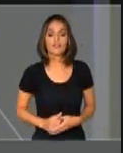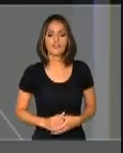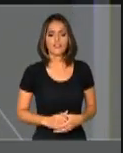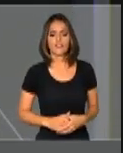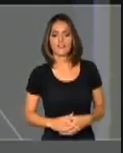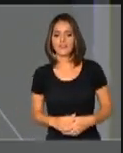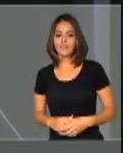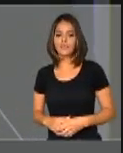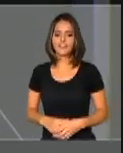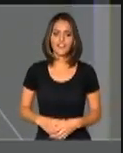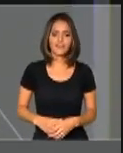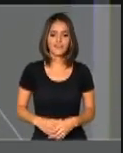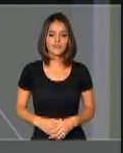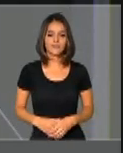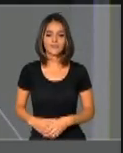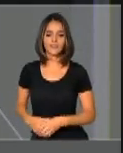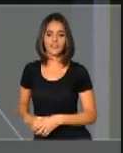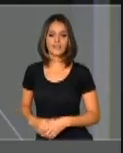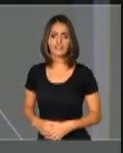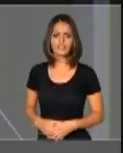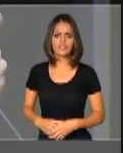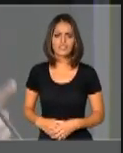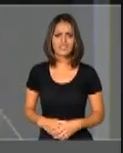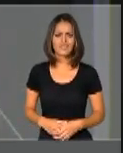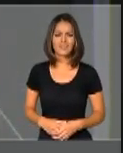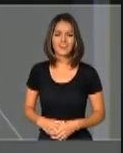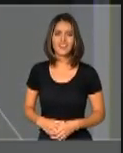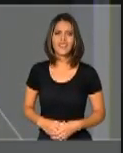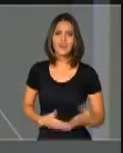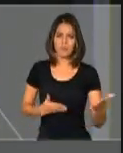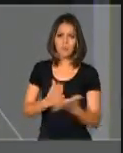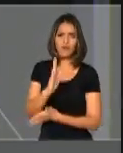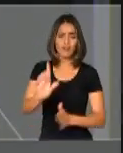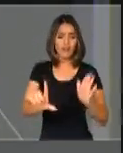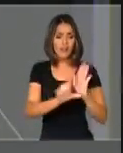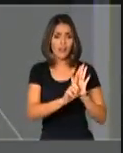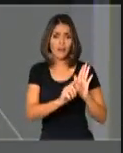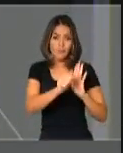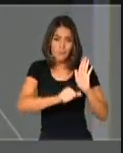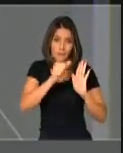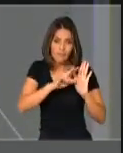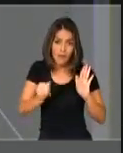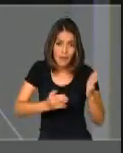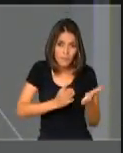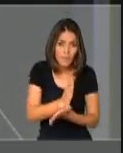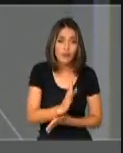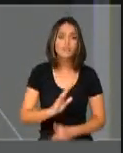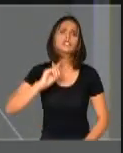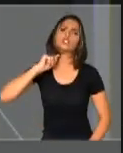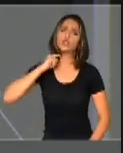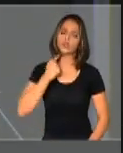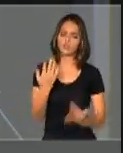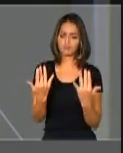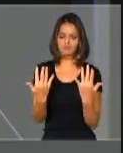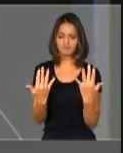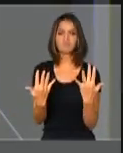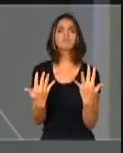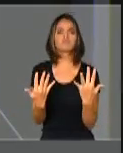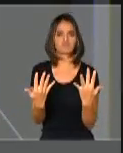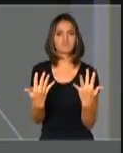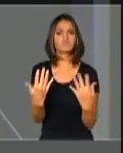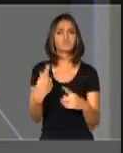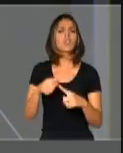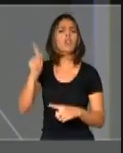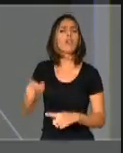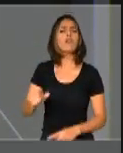que aqueles que participarem da aprovação dessa reforma da Previdência estarão sujando as suas mãos de sangue. E